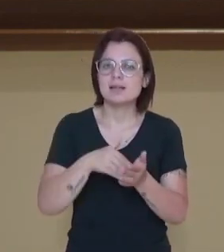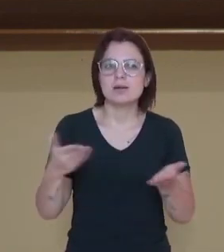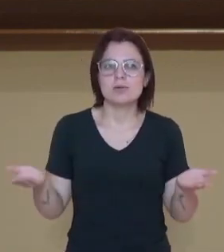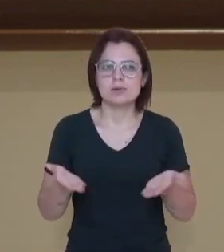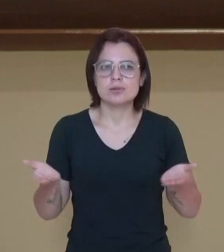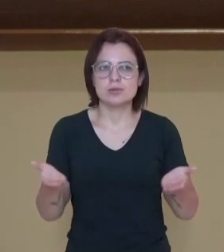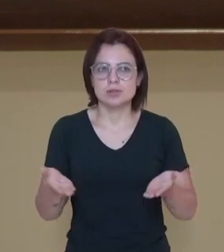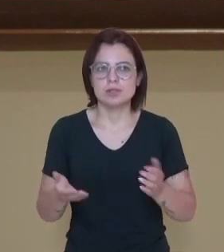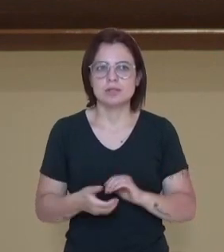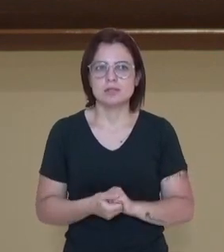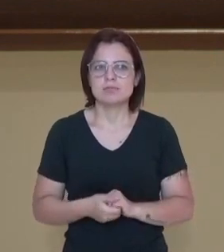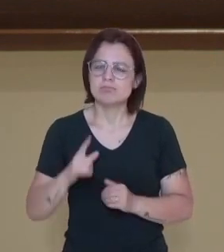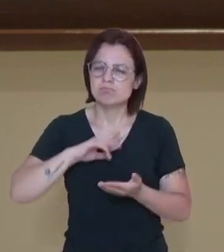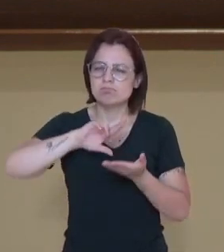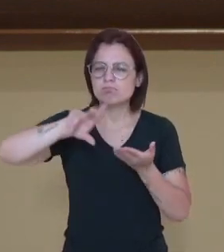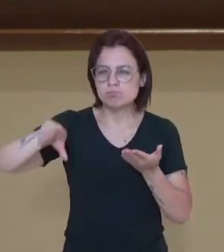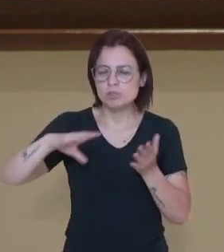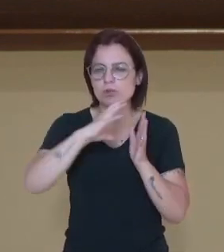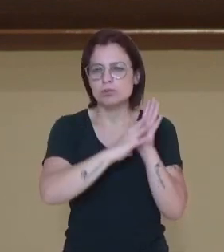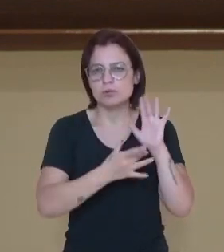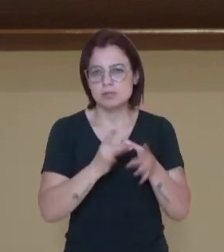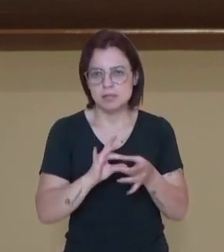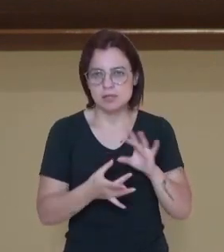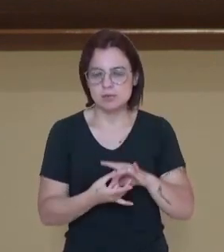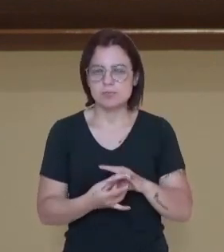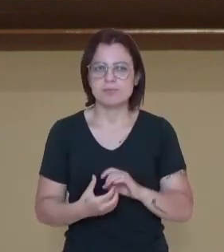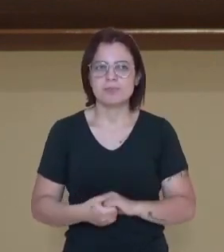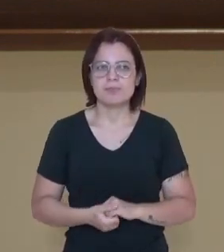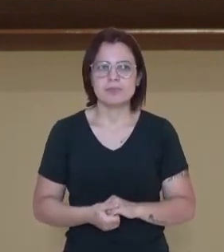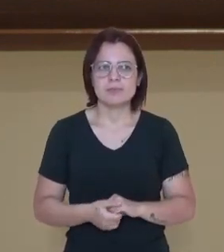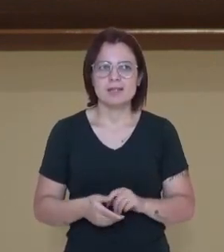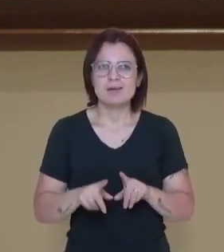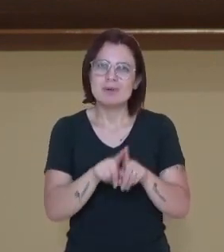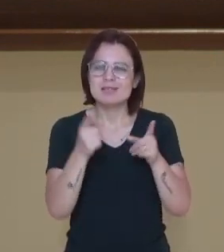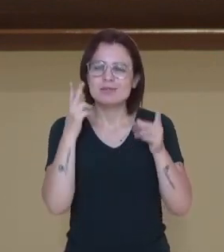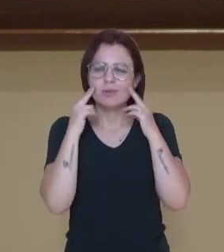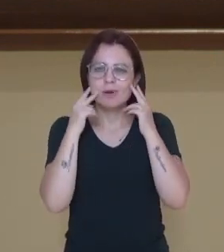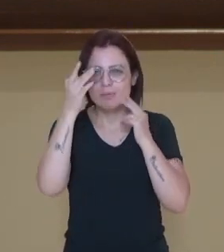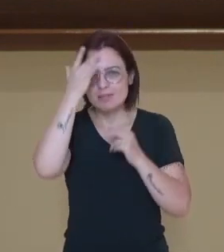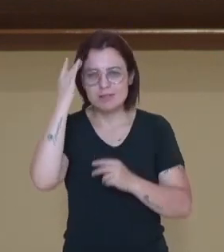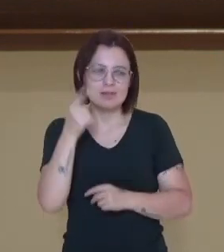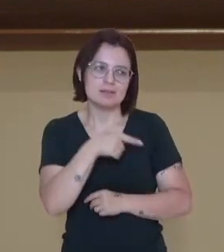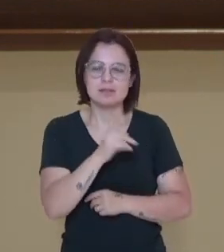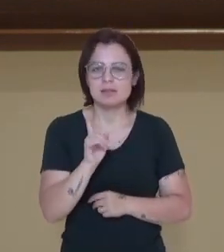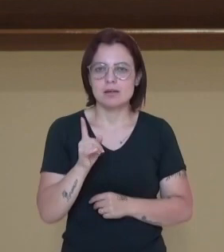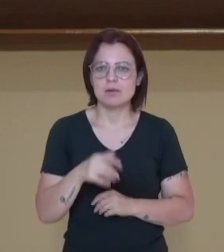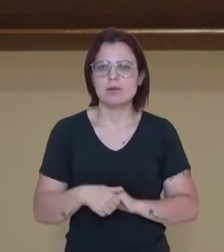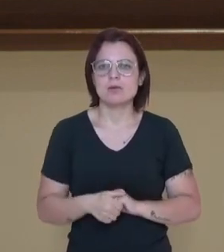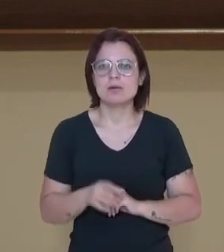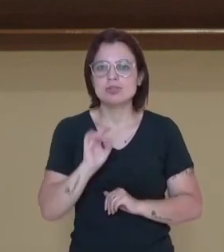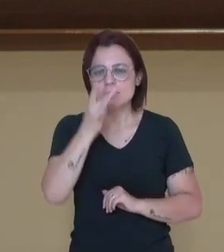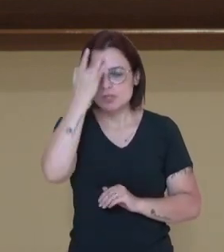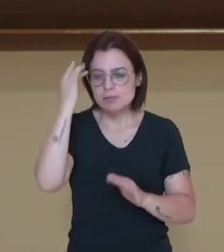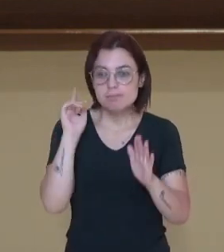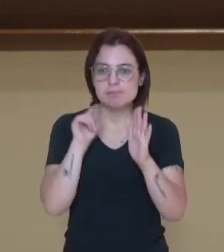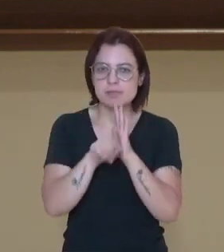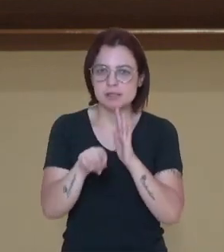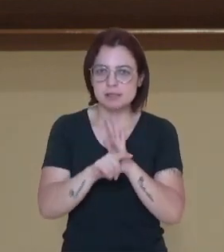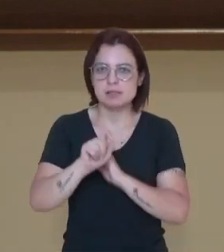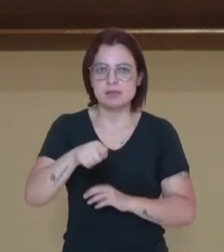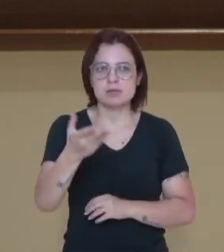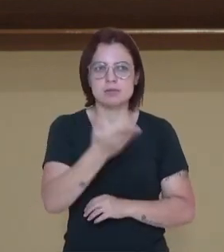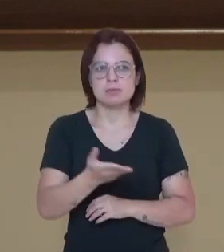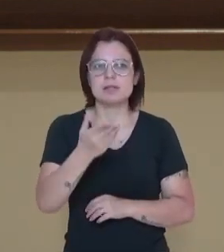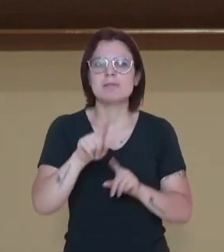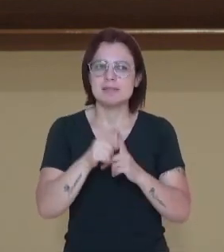de hoje em vários contextos. Não é algo comum de se ouvir, geralmente houve quem busca por esse estilo, mas